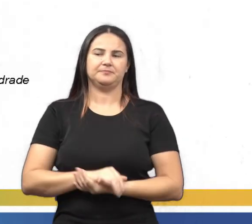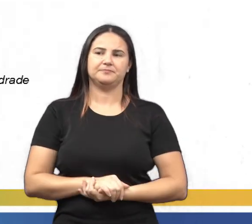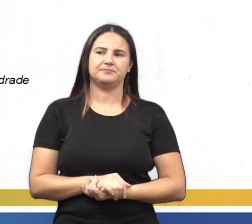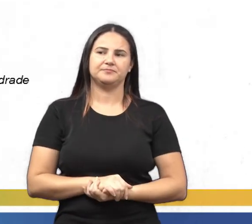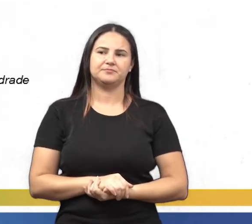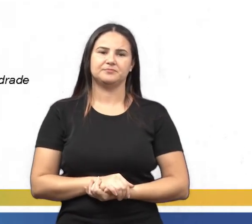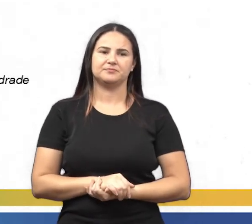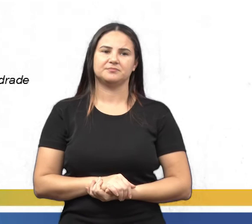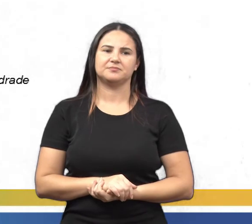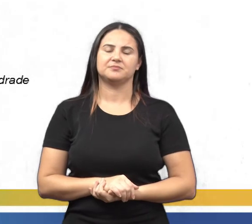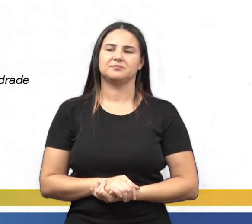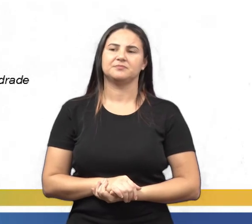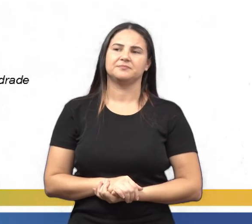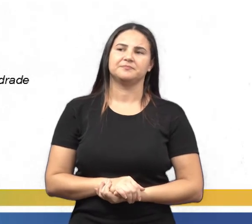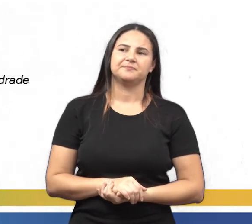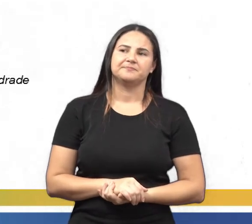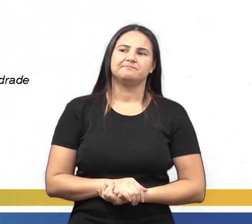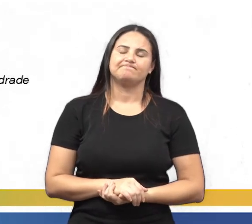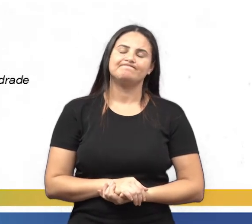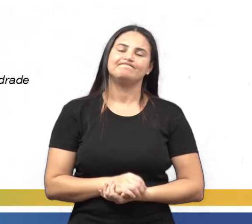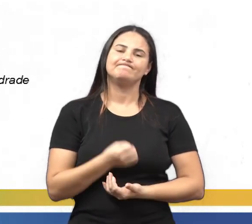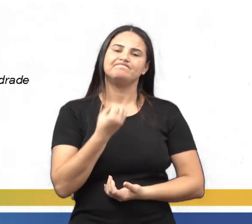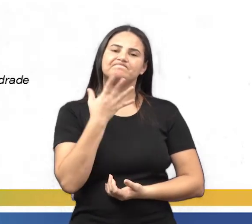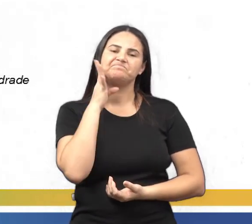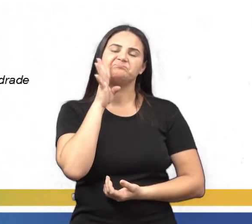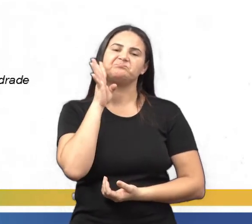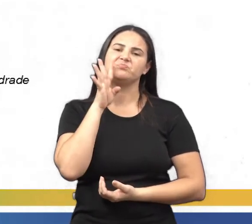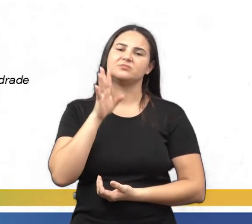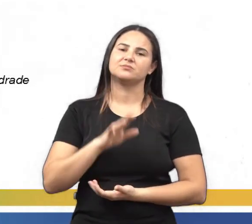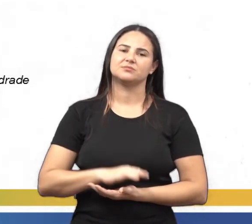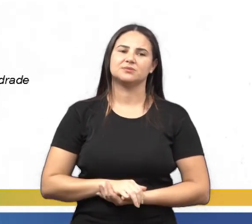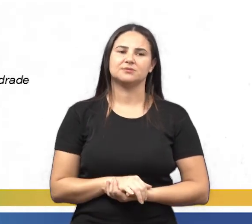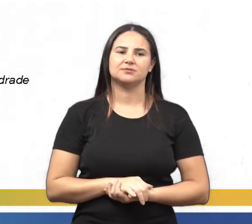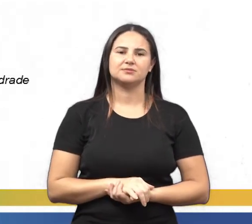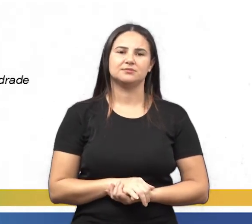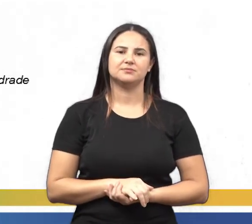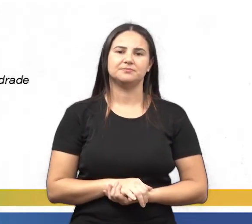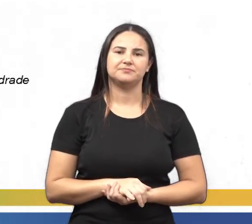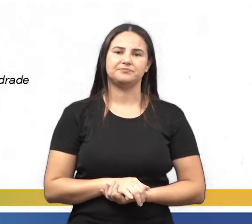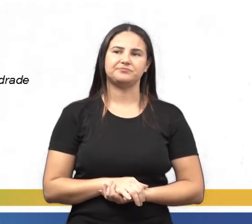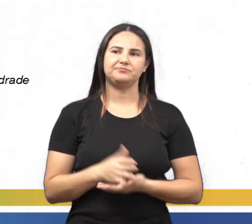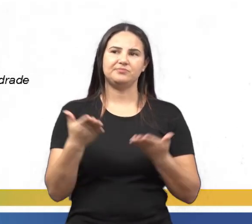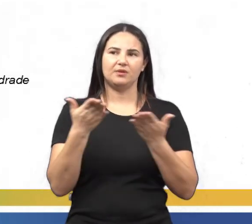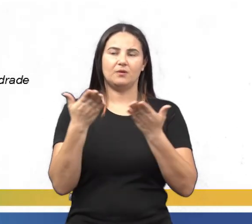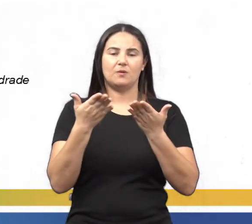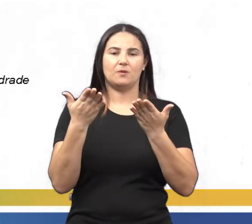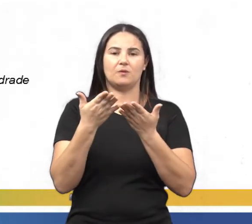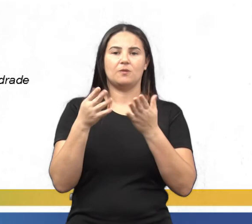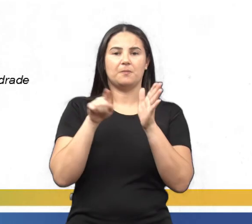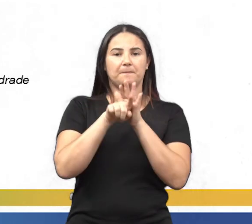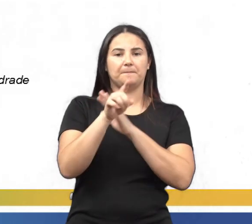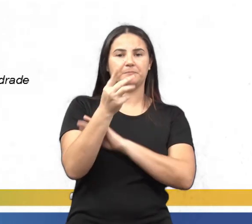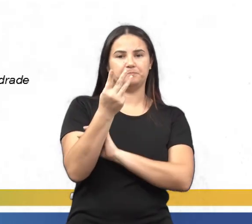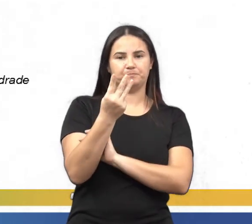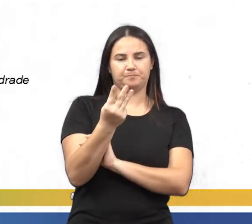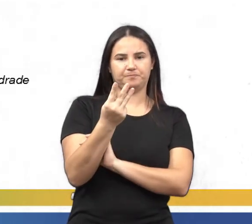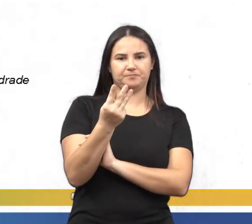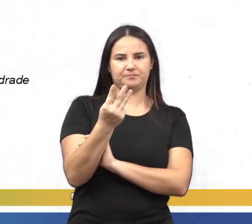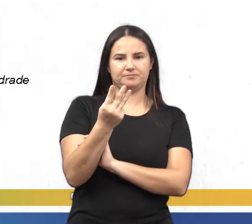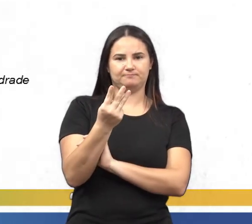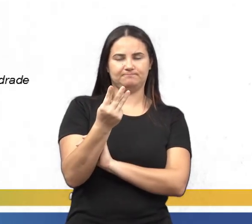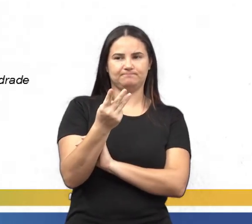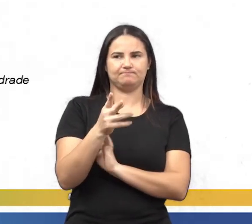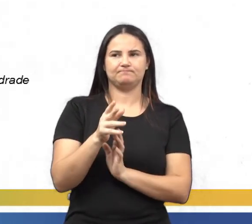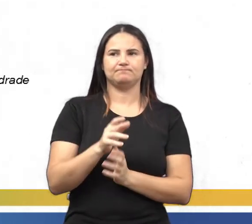como fazer poesia. Muito legal, né? Agora, vamos para uma última questão, para a gente deixar